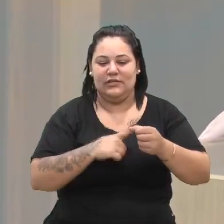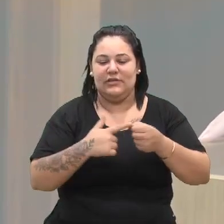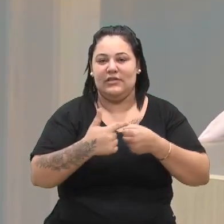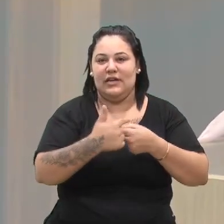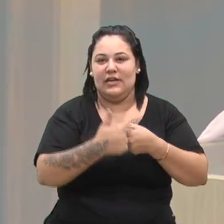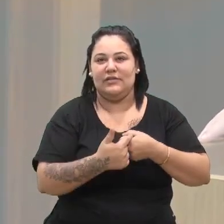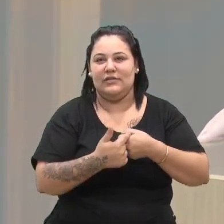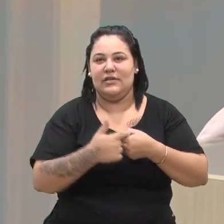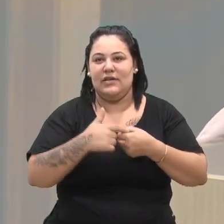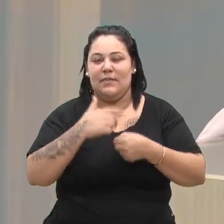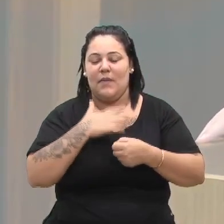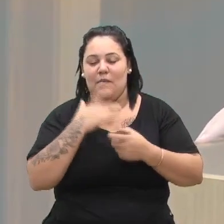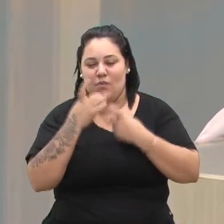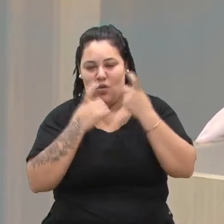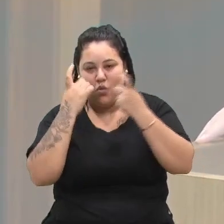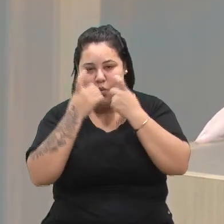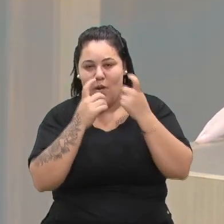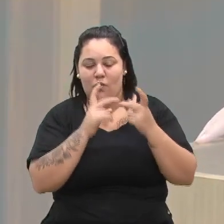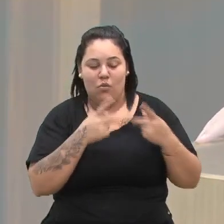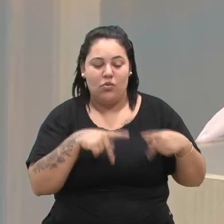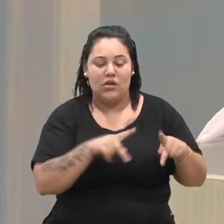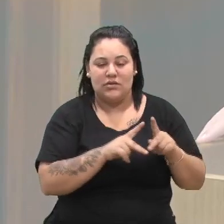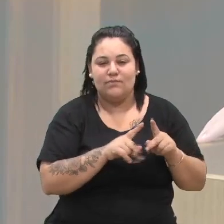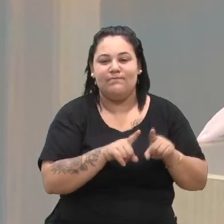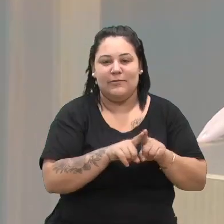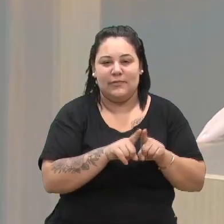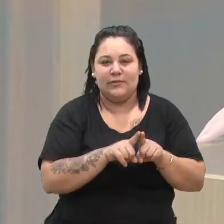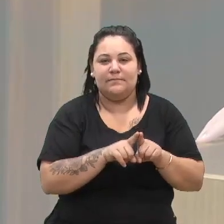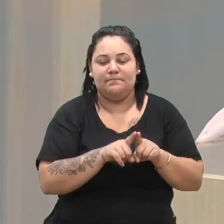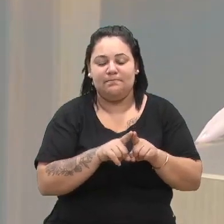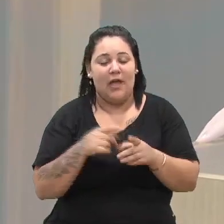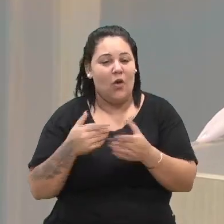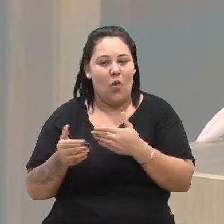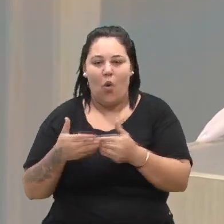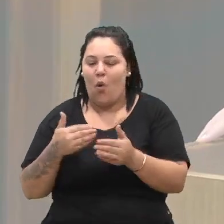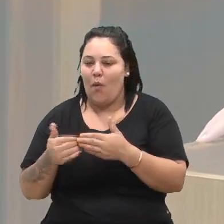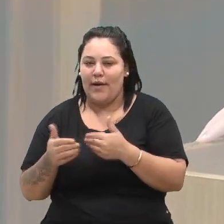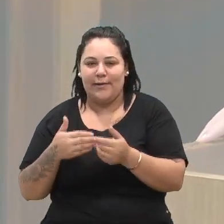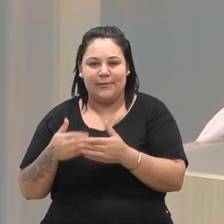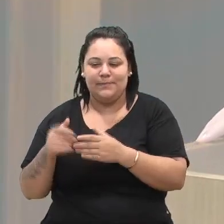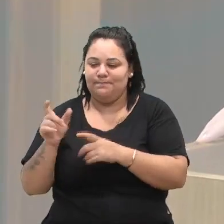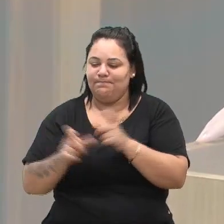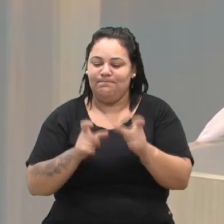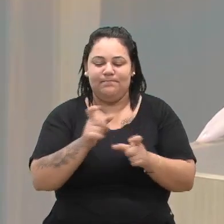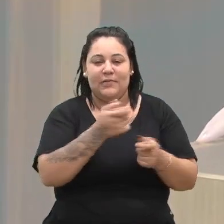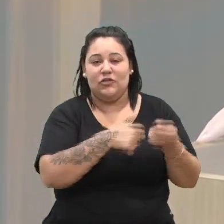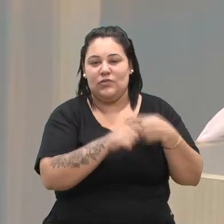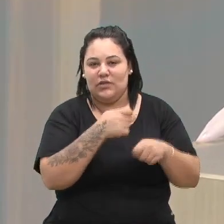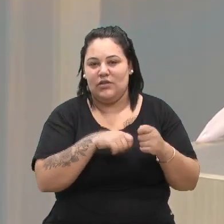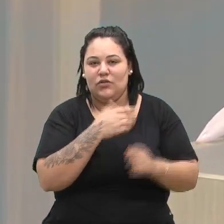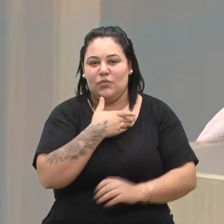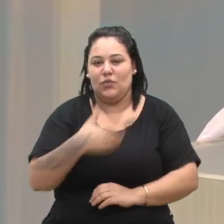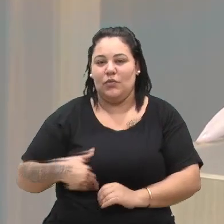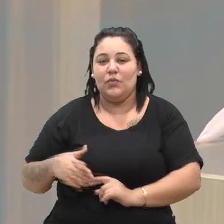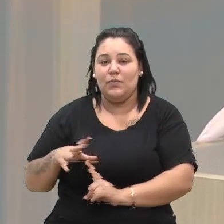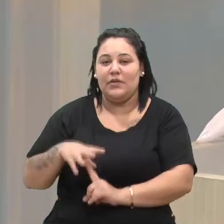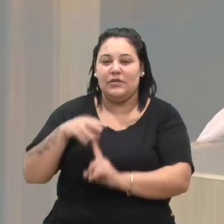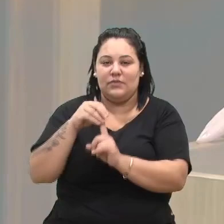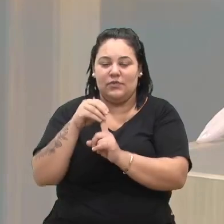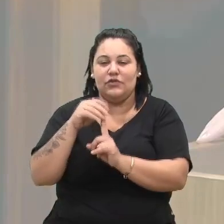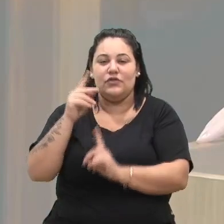isto preocupa a população e a qualquer administrador público e principalmente